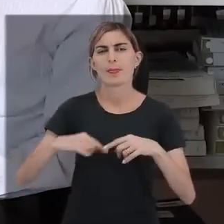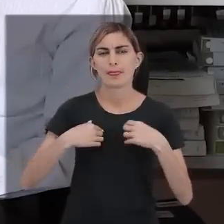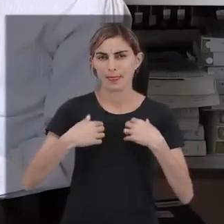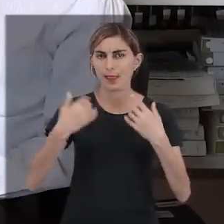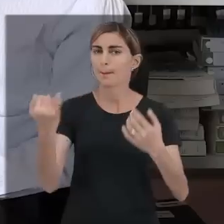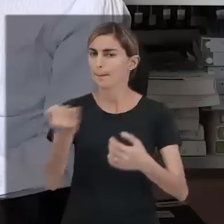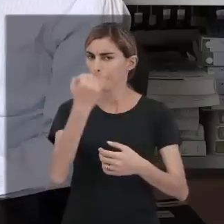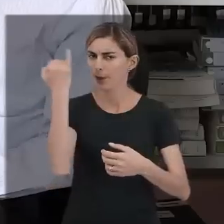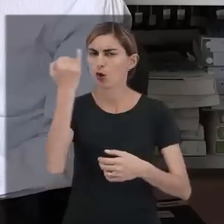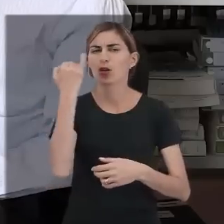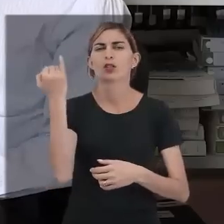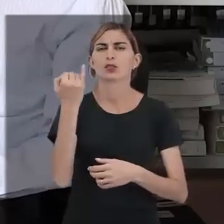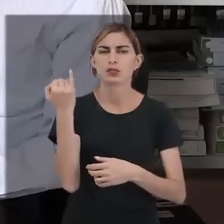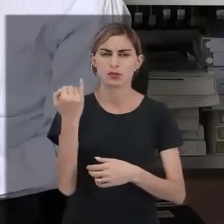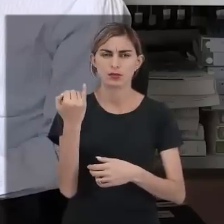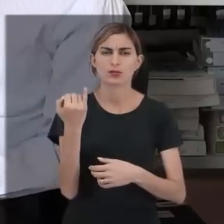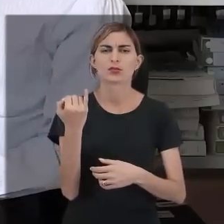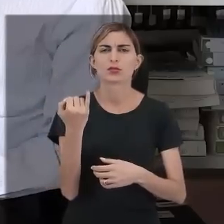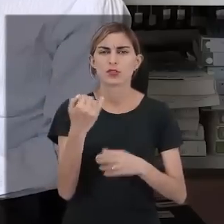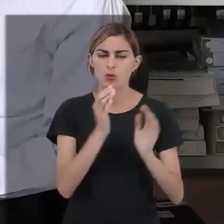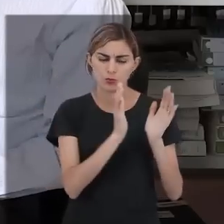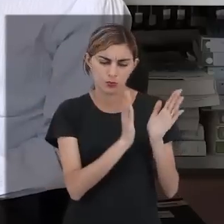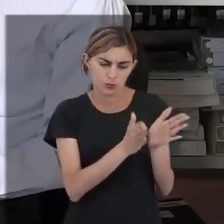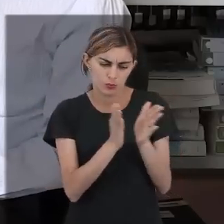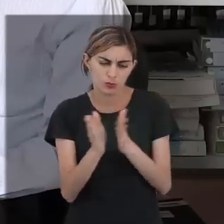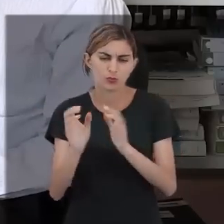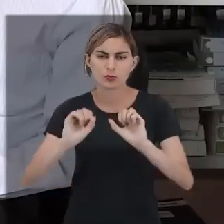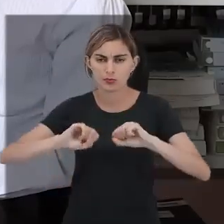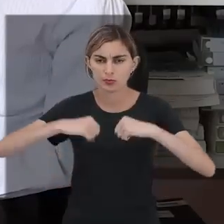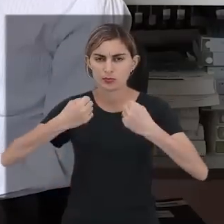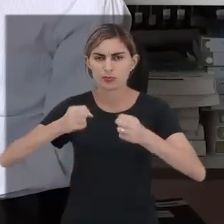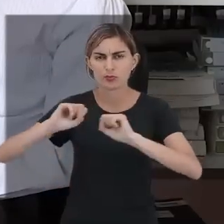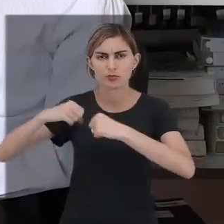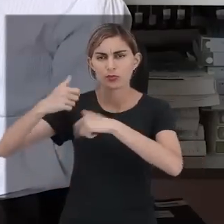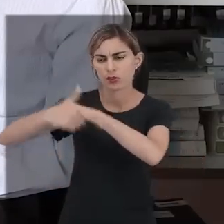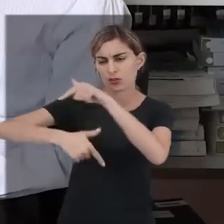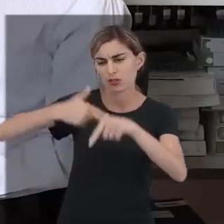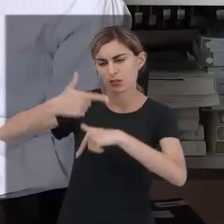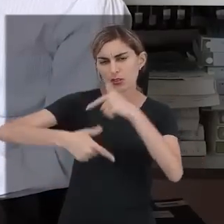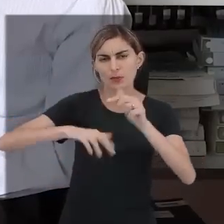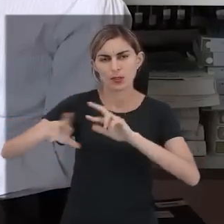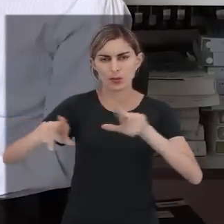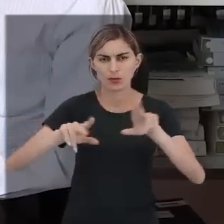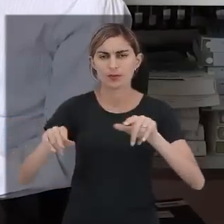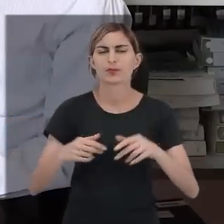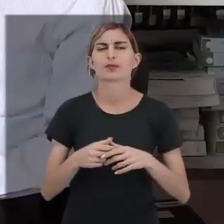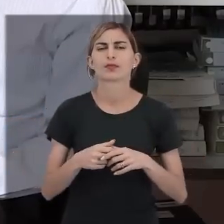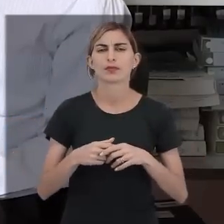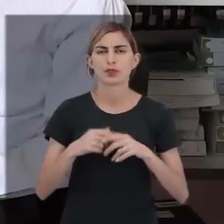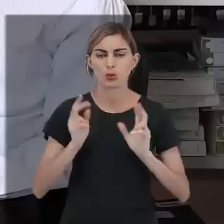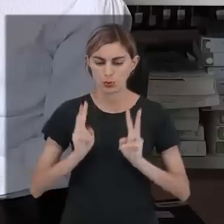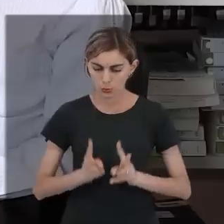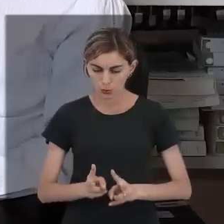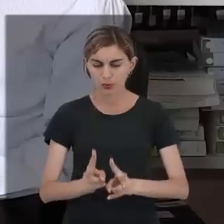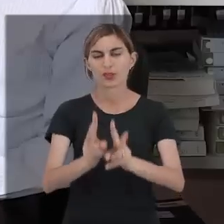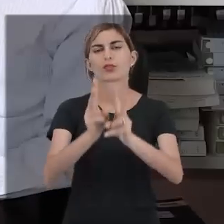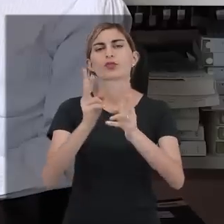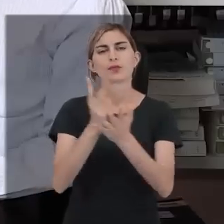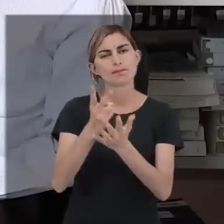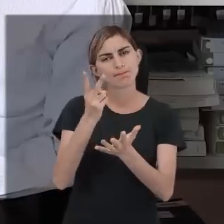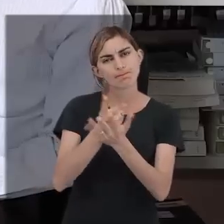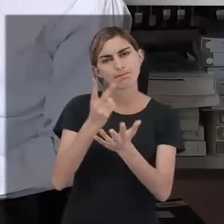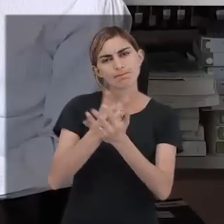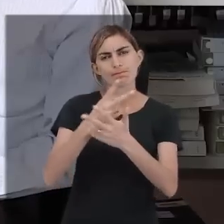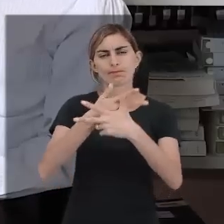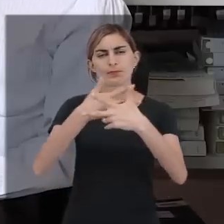a importância de organizar os esforços, trabalhar com ferramentas, com normas, mas dar continuidade sempre.